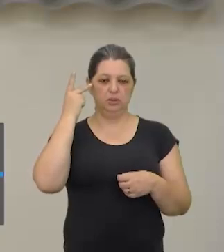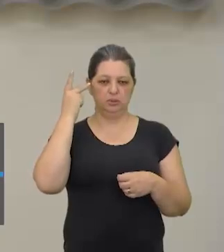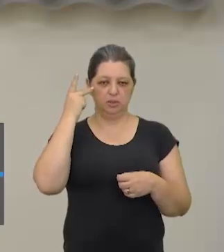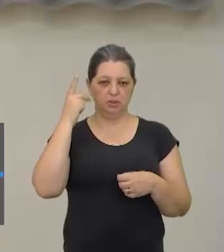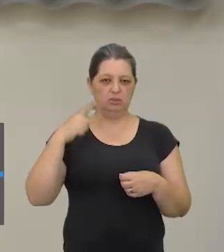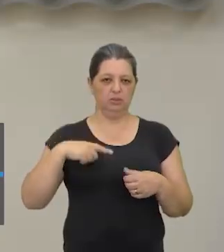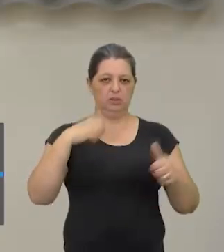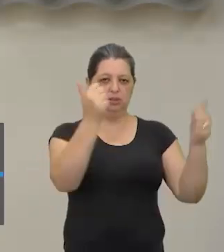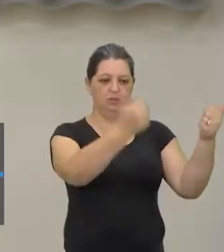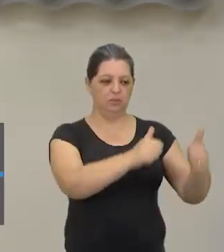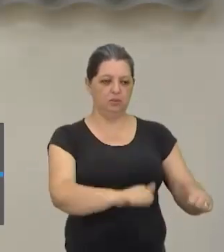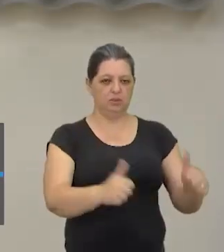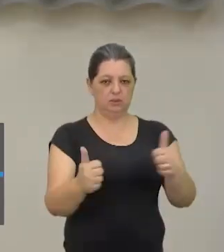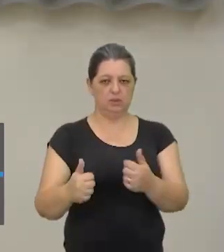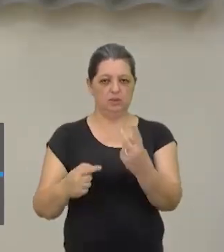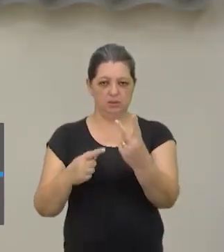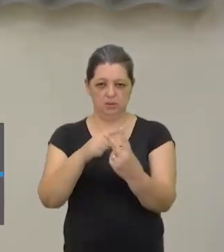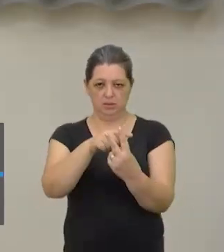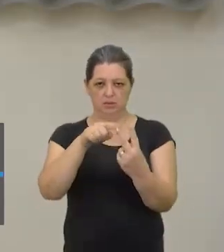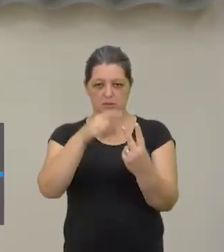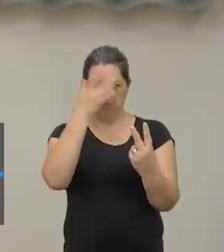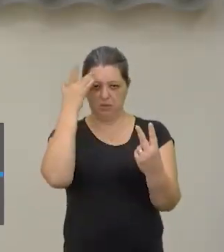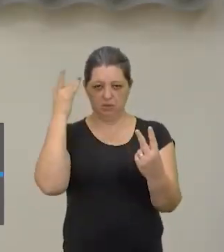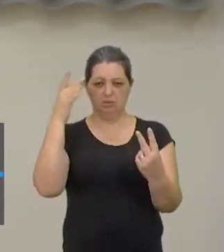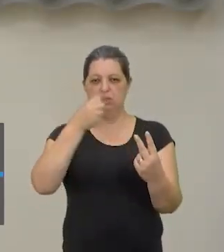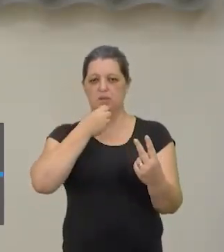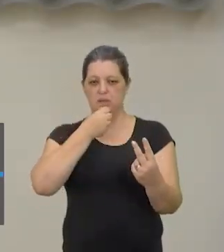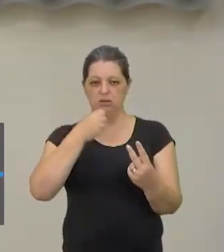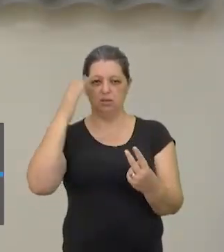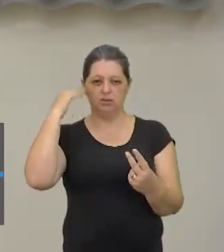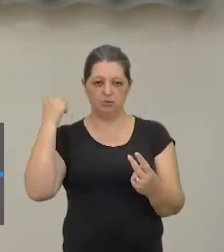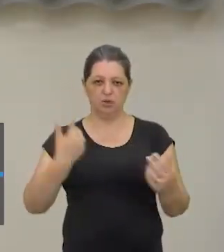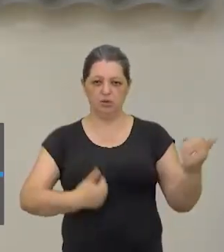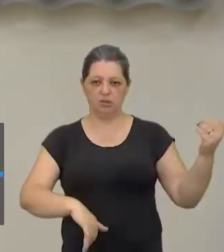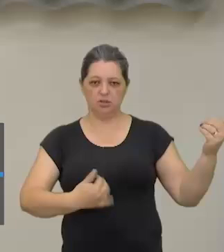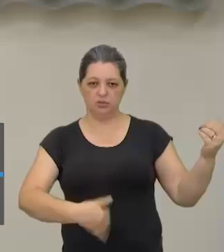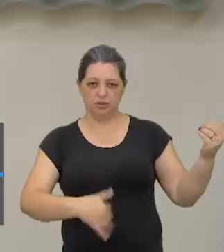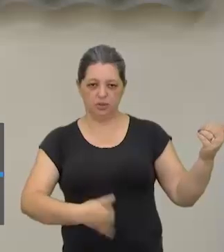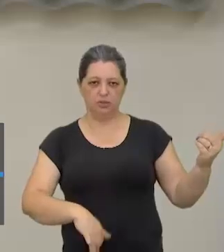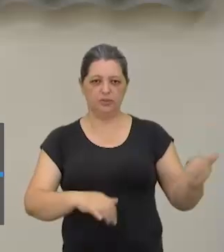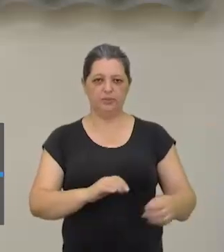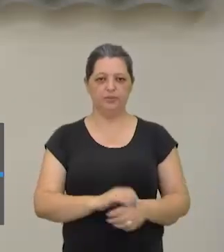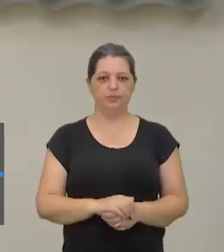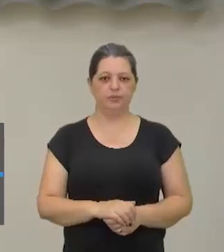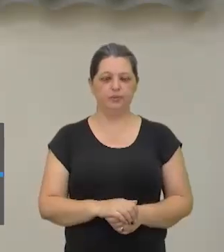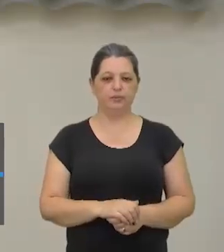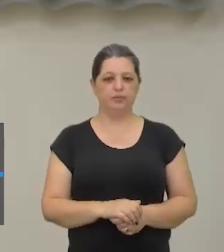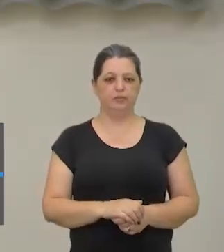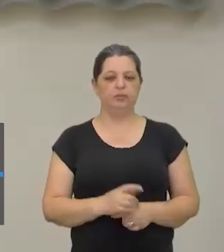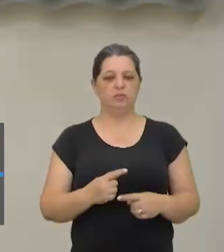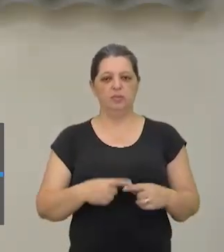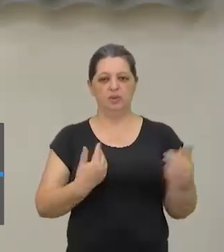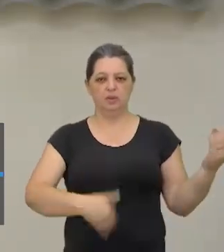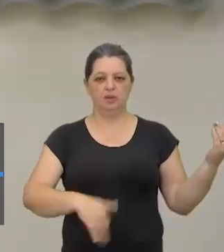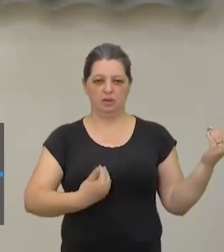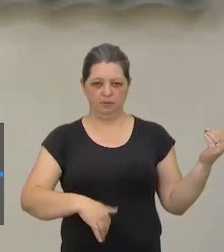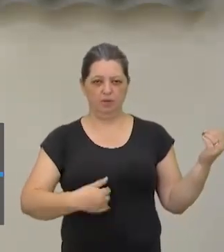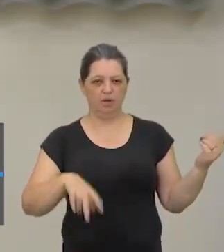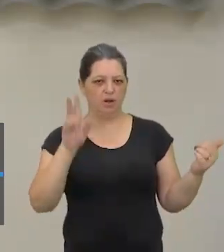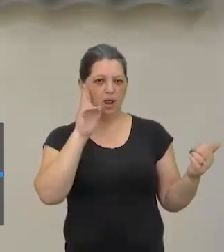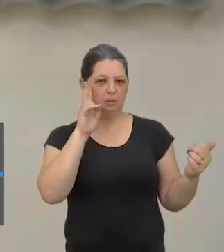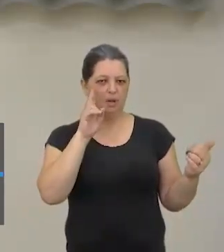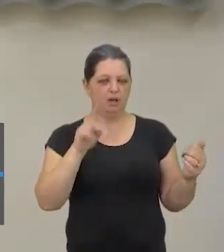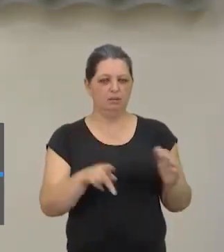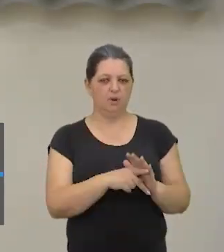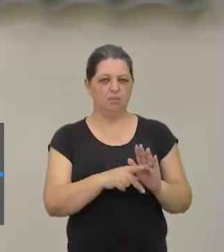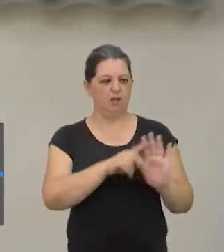esculturas deles e tal. E aí a gente tem uma violona bem grande. Já é a viola, já é bem grande mesmo. Violona